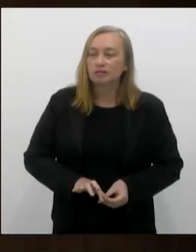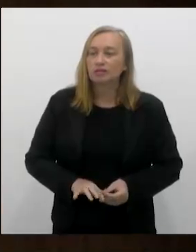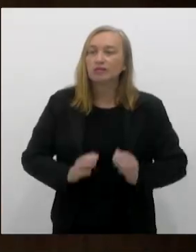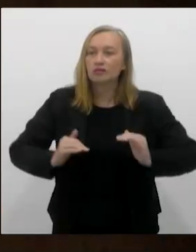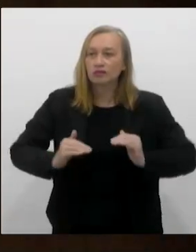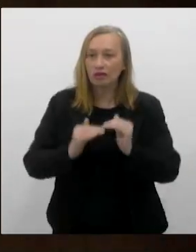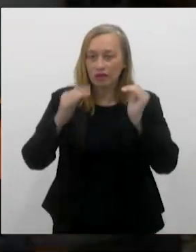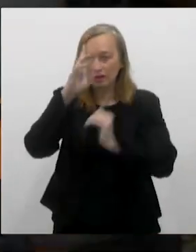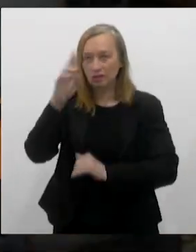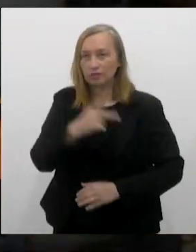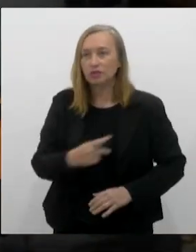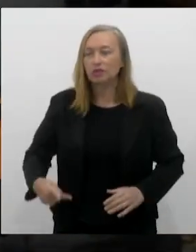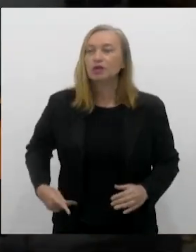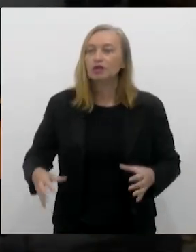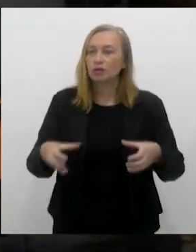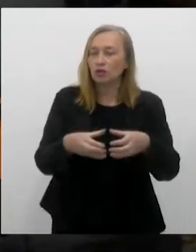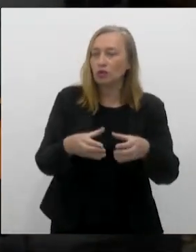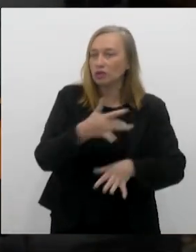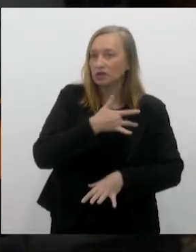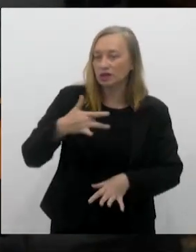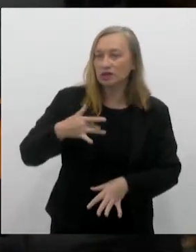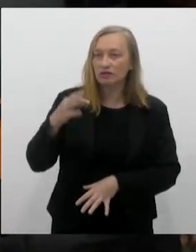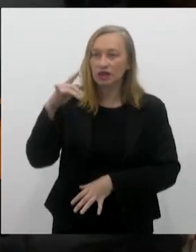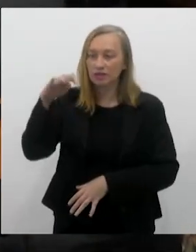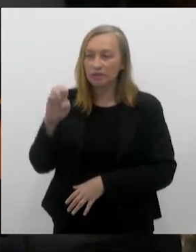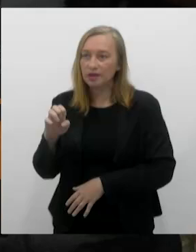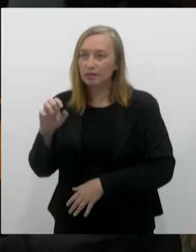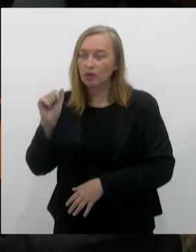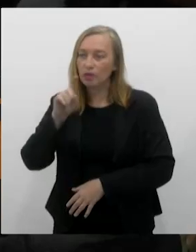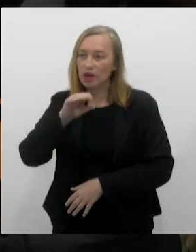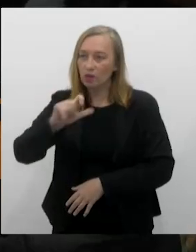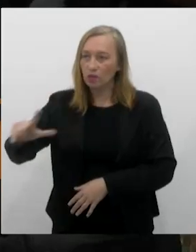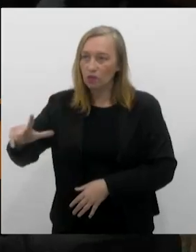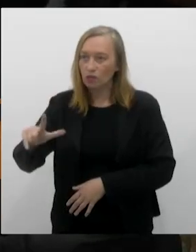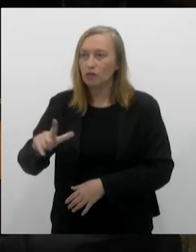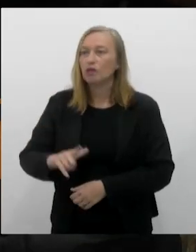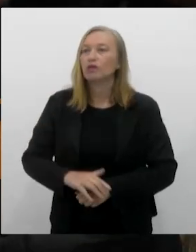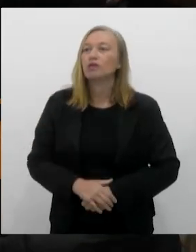Favorável, presidente. Pela Comissão de Saúde, deputado Felipe Pobel.